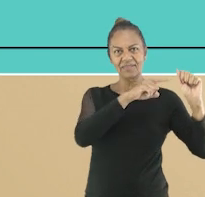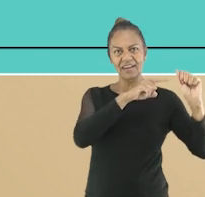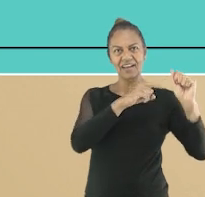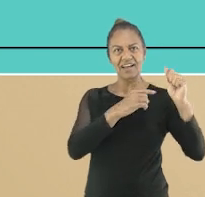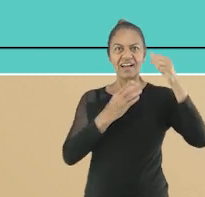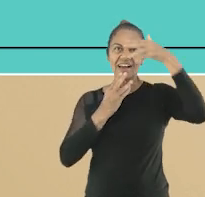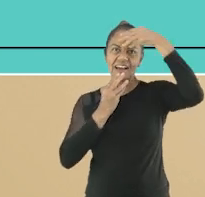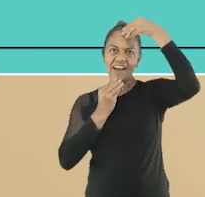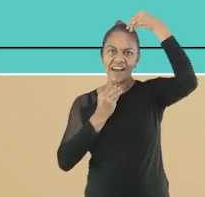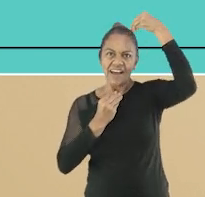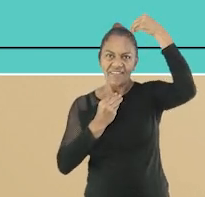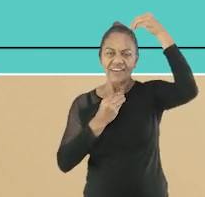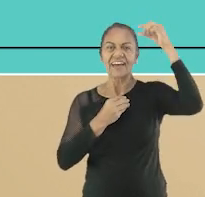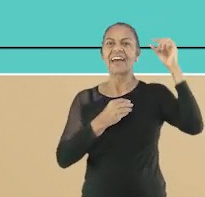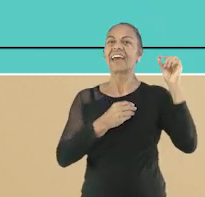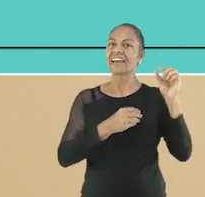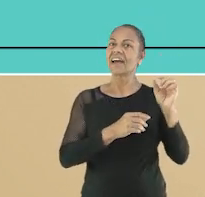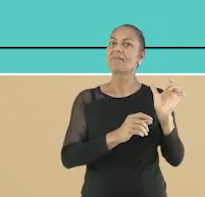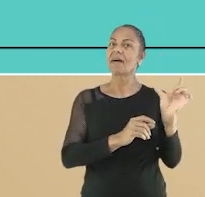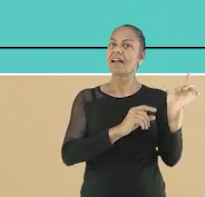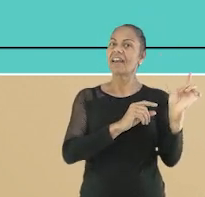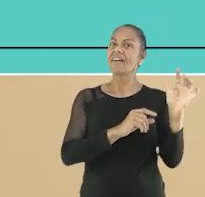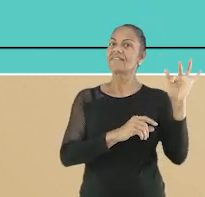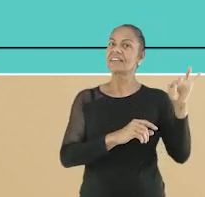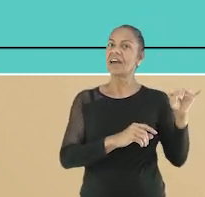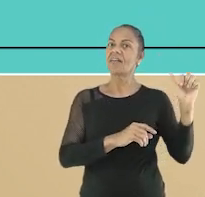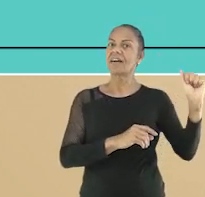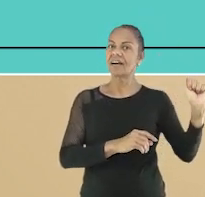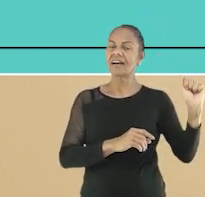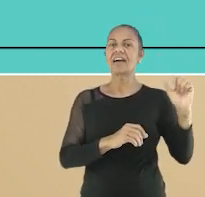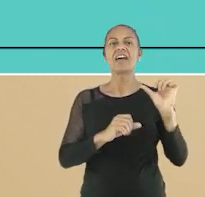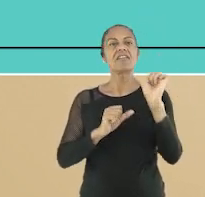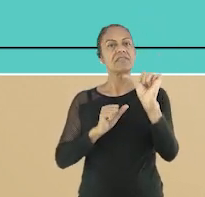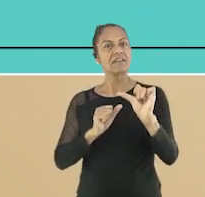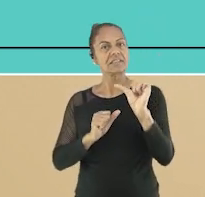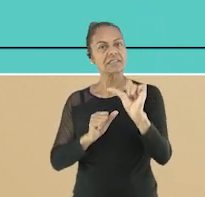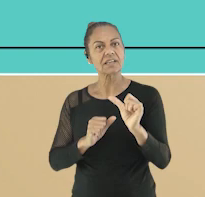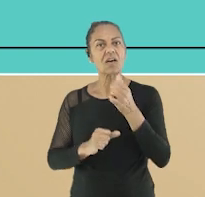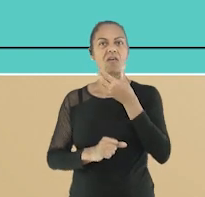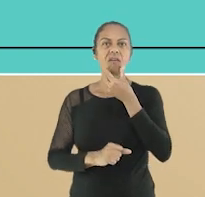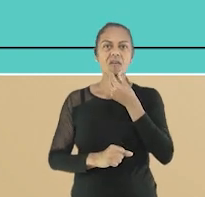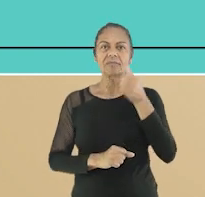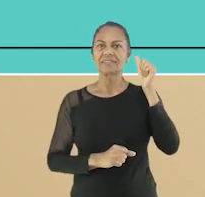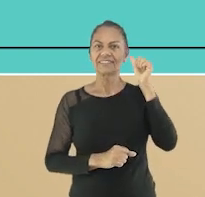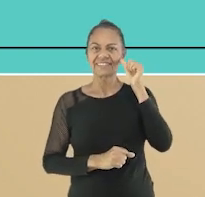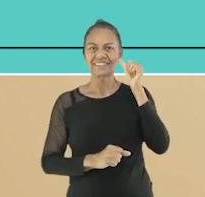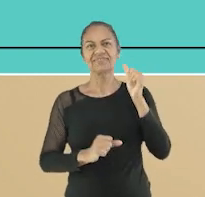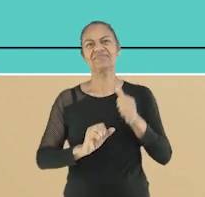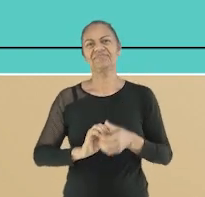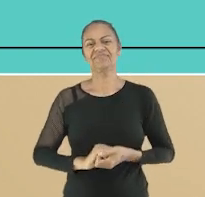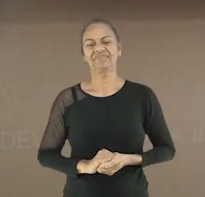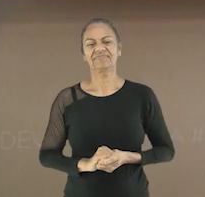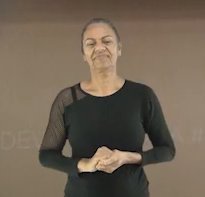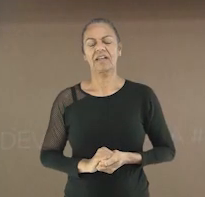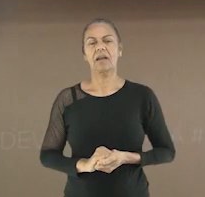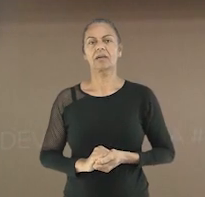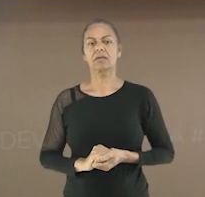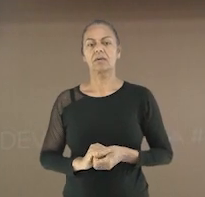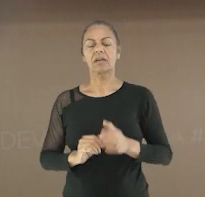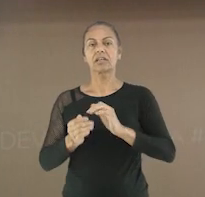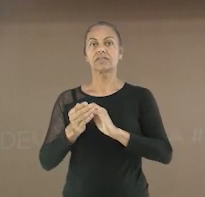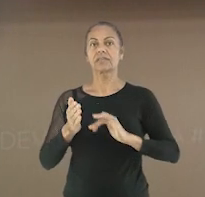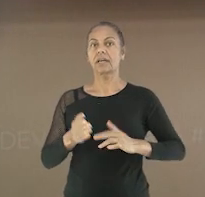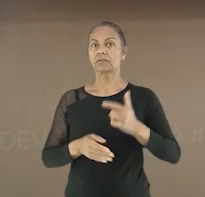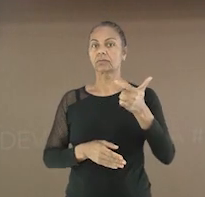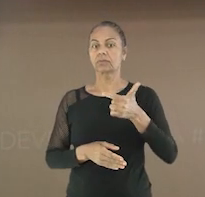lobo termina com O, já cabra termina com A. Essa é uma flexão de gênero. Agora vamos